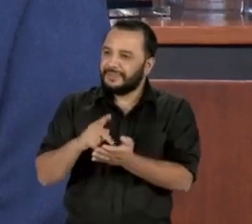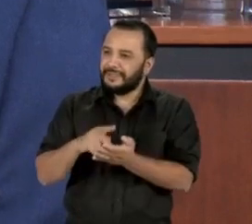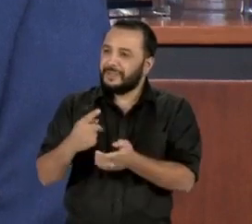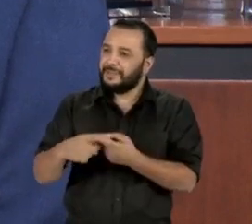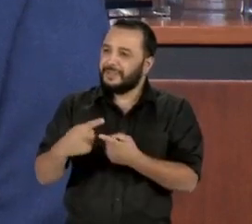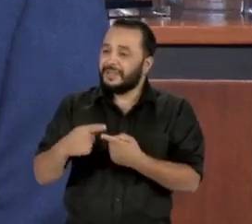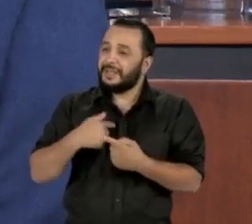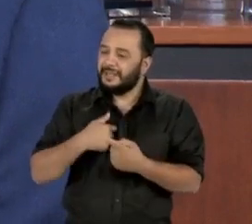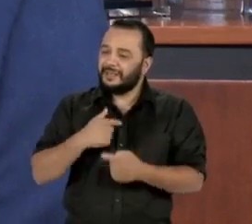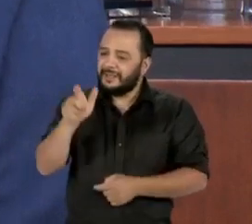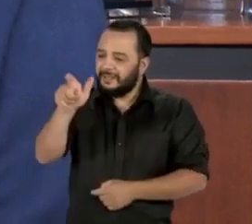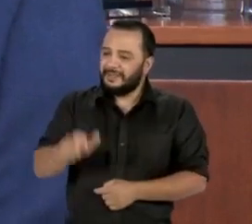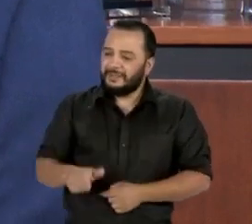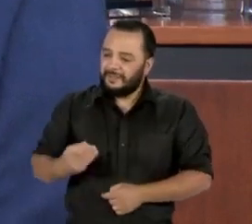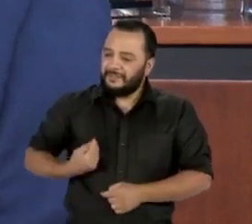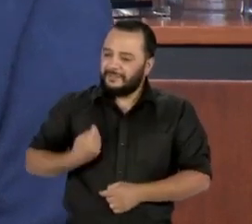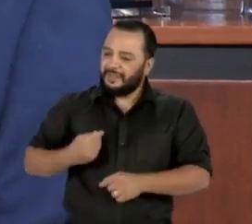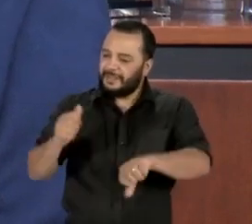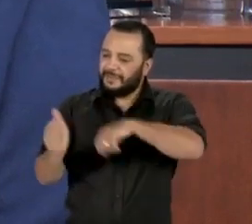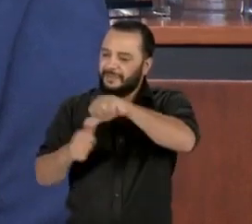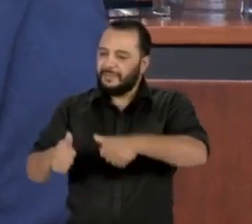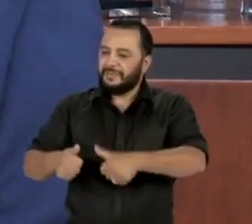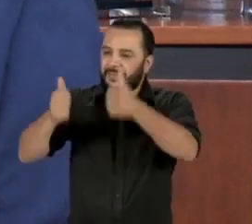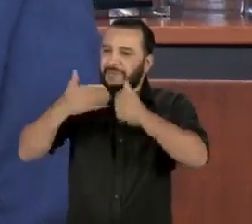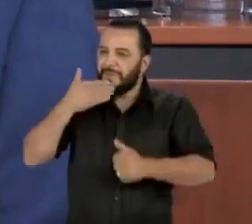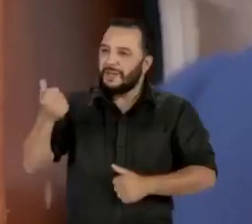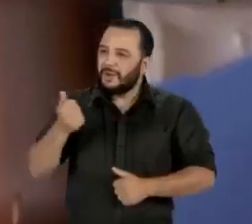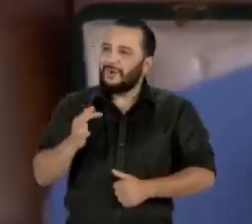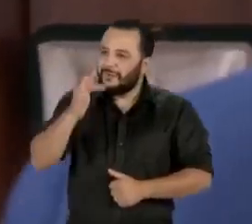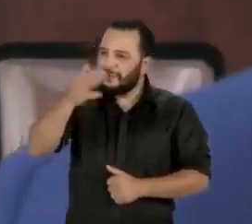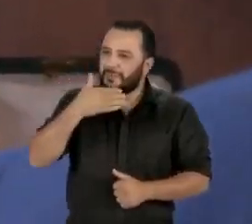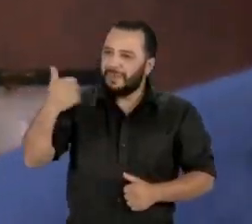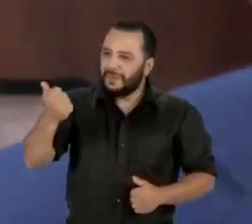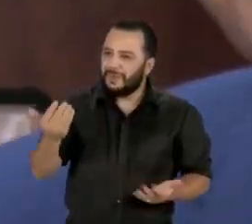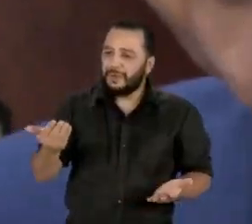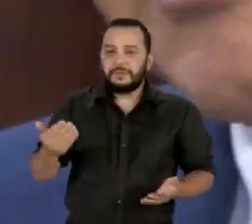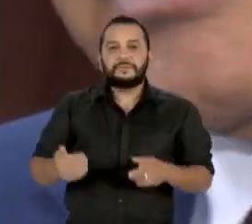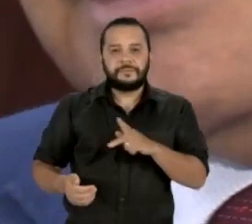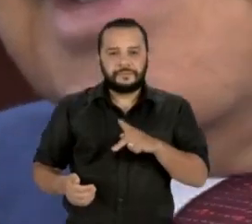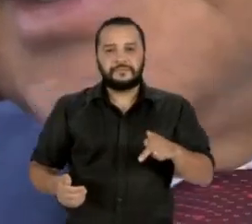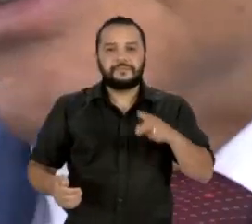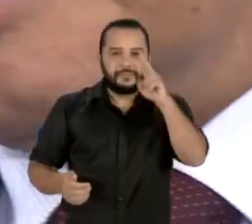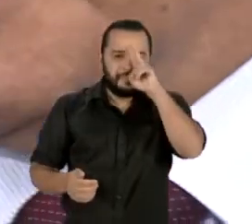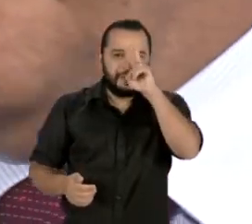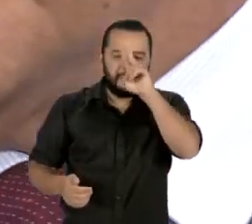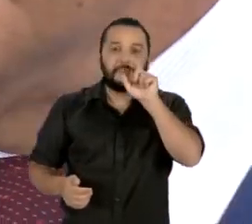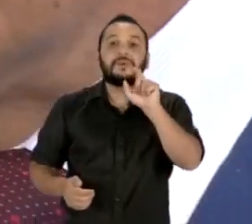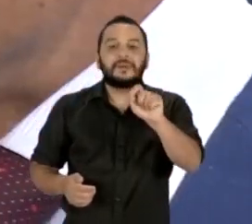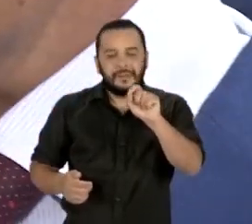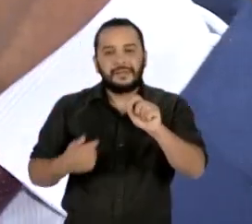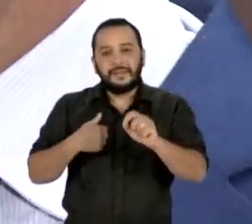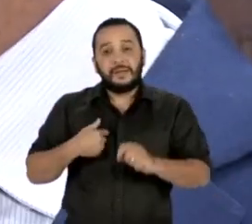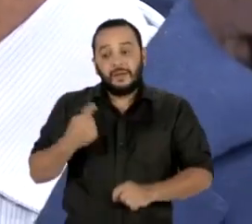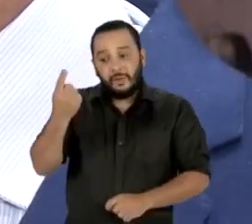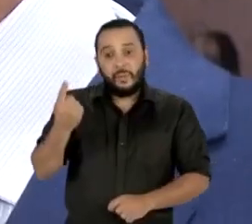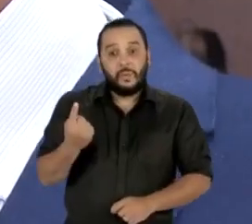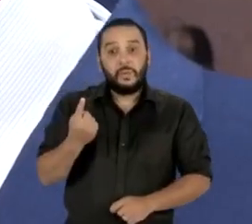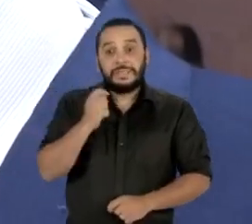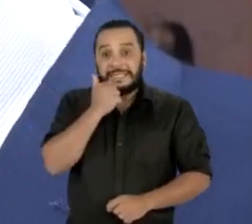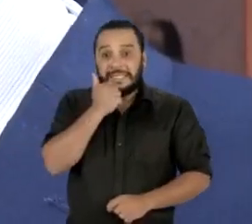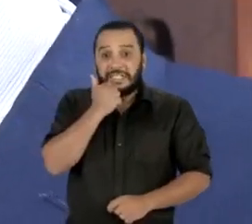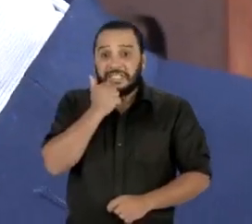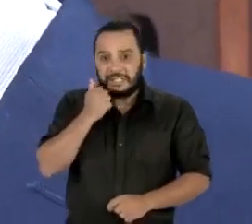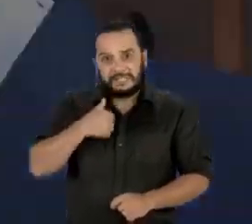vida de uma pessoa, acaba transformando o destino de uma pessoa. O professor lembra ainda que um dos cientistas que participaram